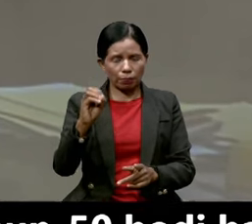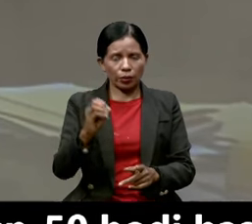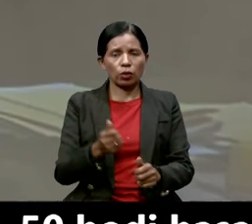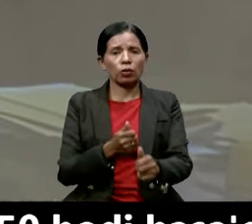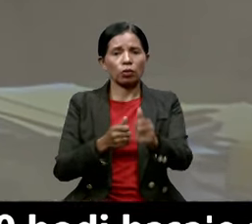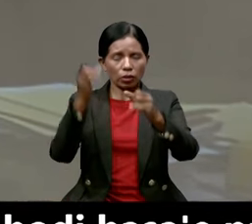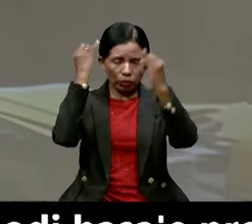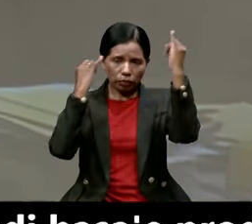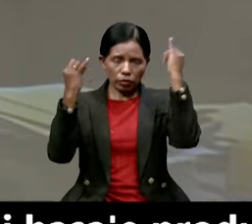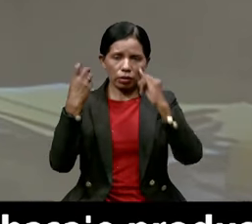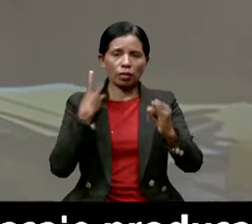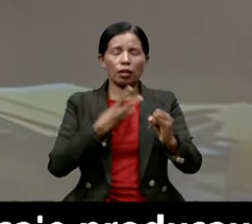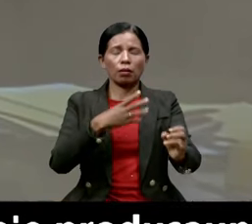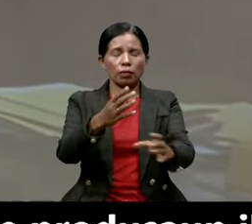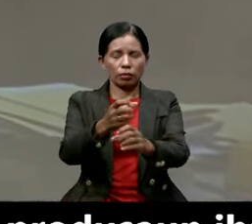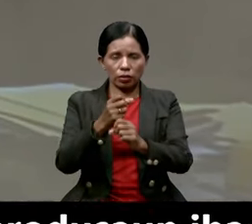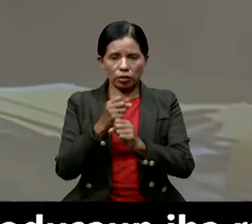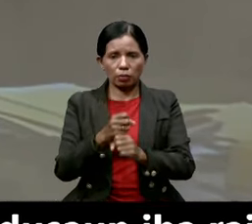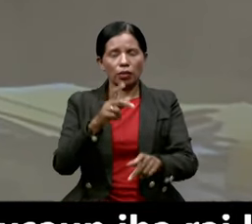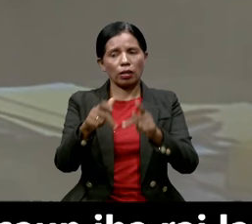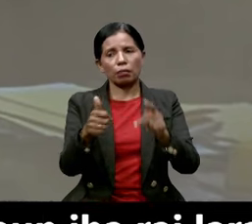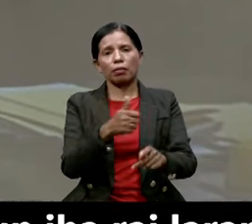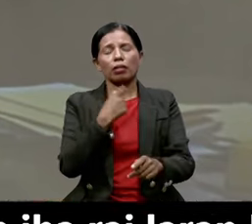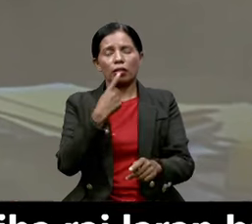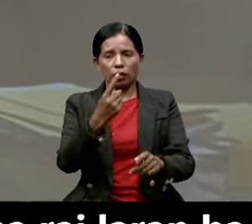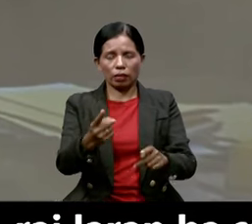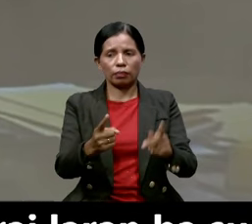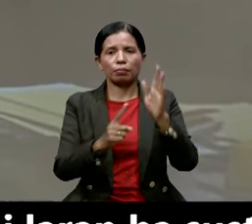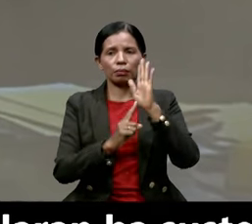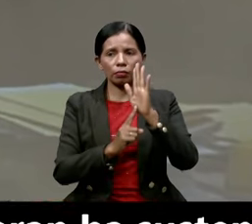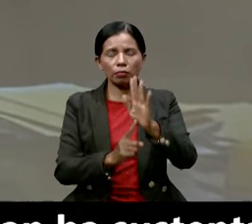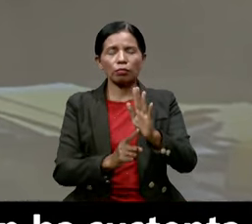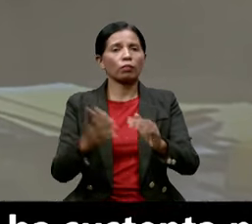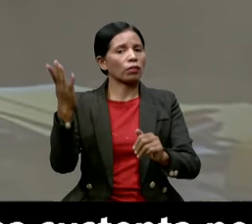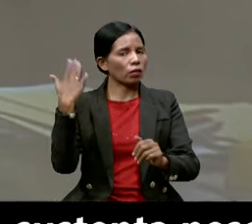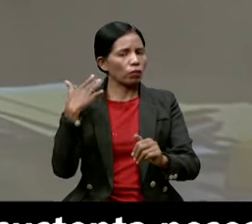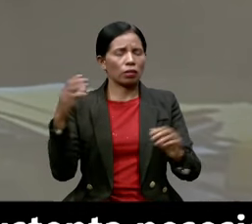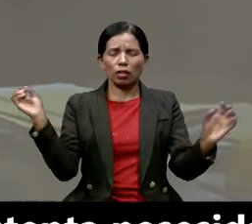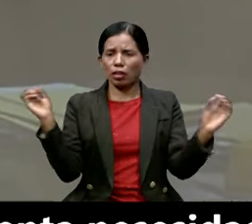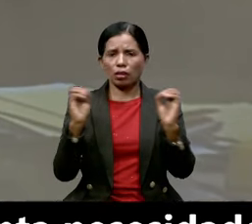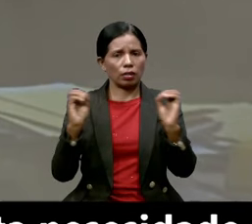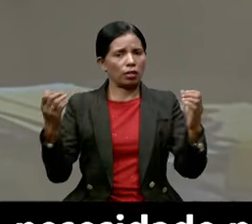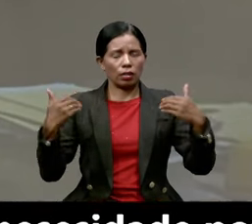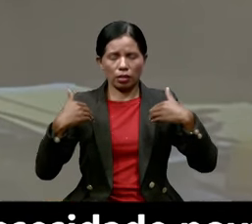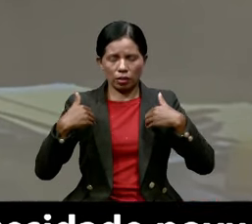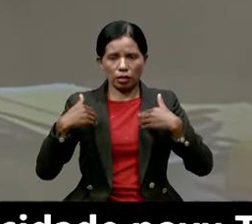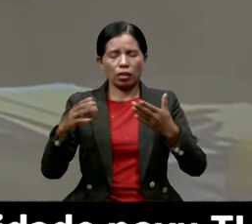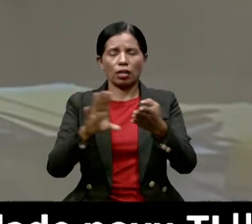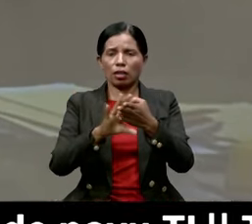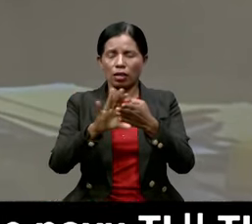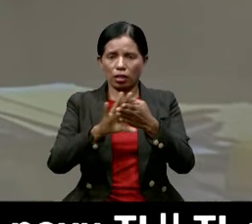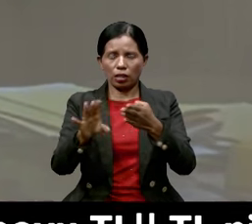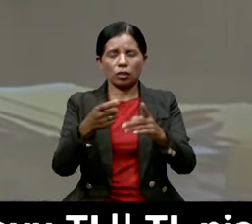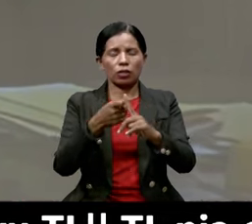ne bemak ami sim husi fontes balum hato okatak. Antes ne la iha notifikasau